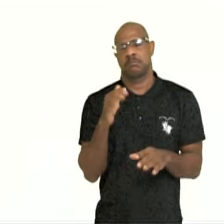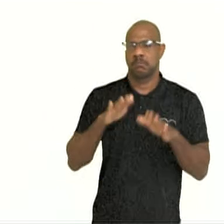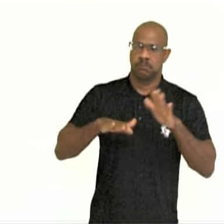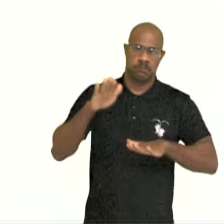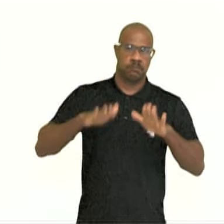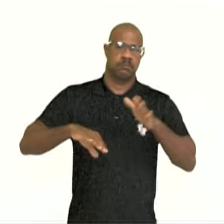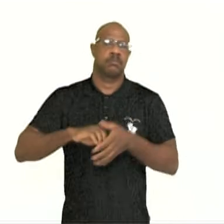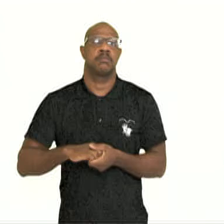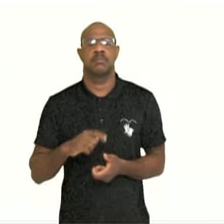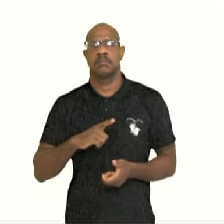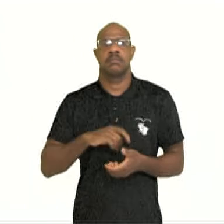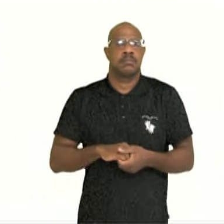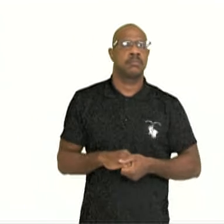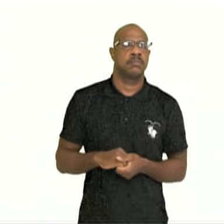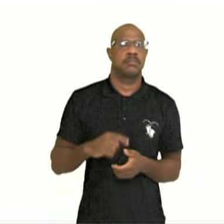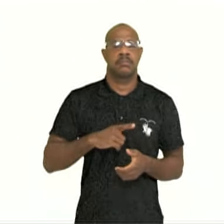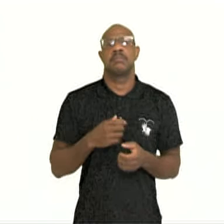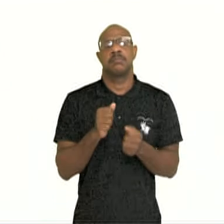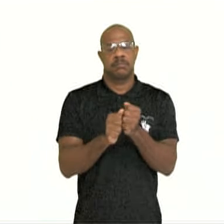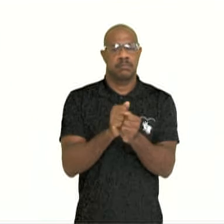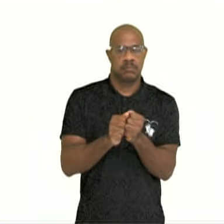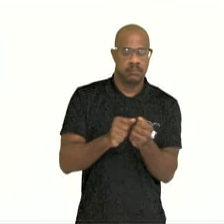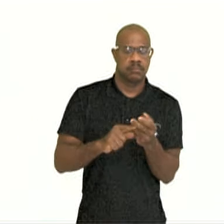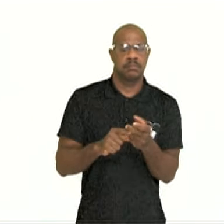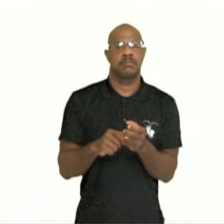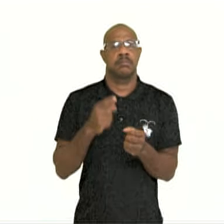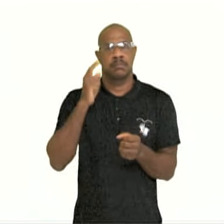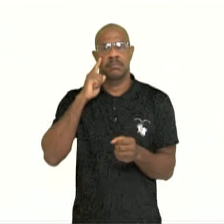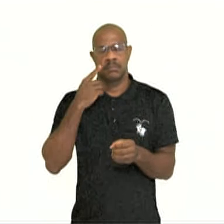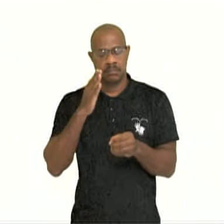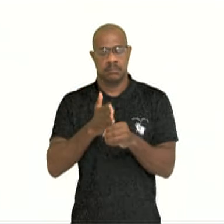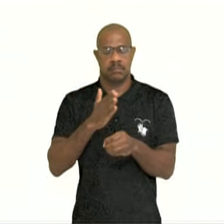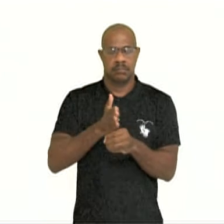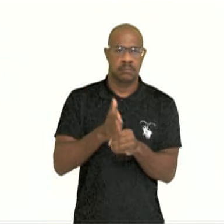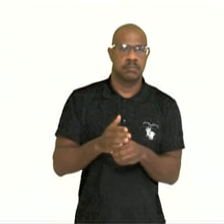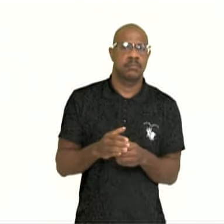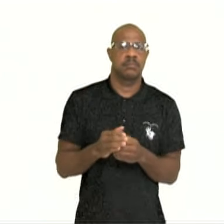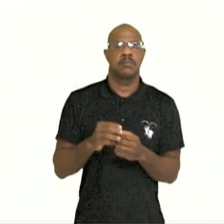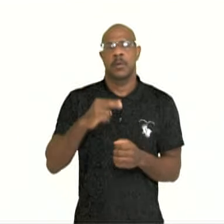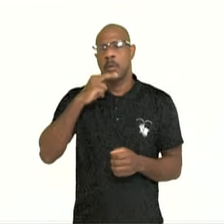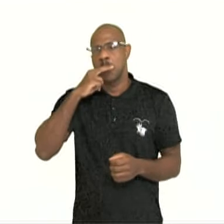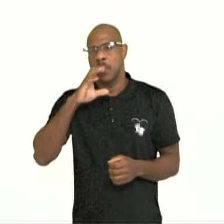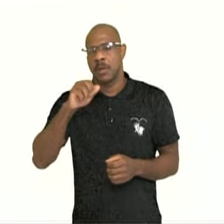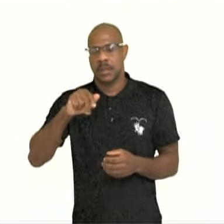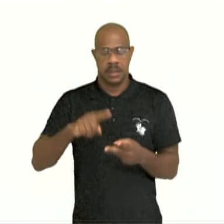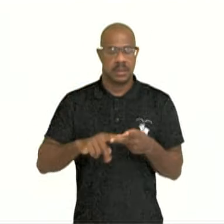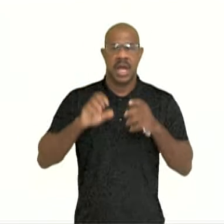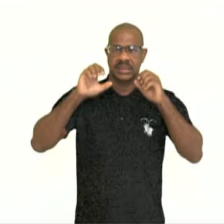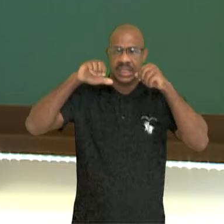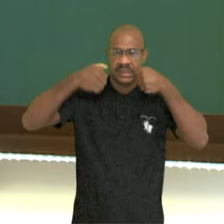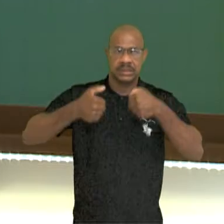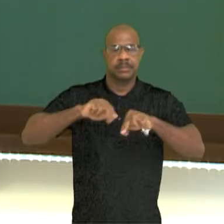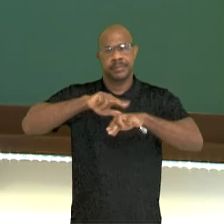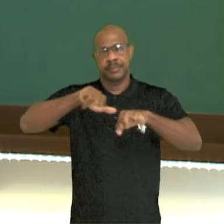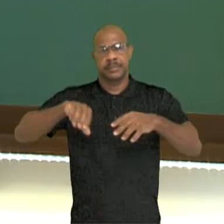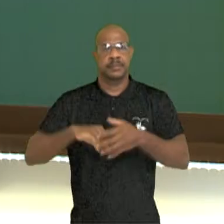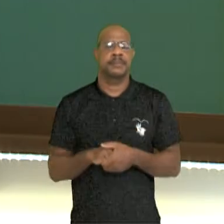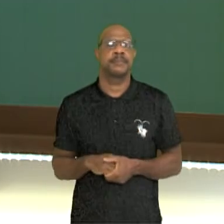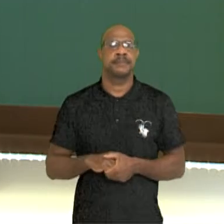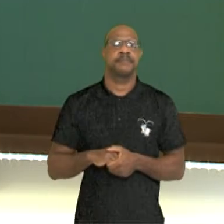dessas monocotiledôneas: o arroz, a cebola, o bambu, cana-de-açúcar, milho e as